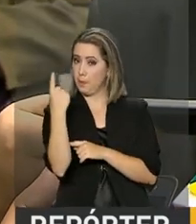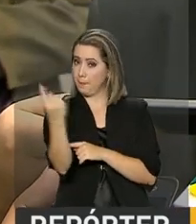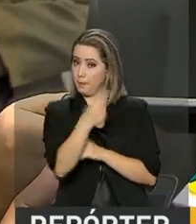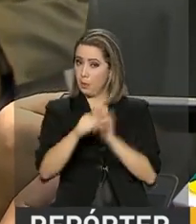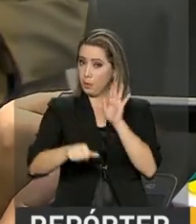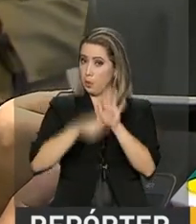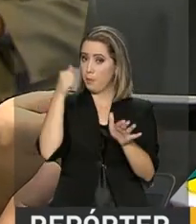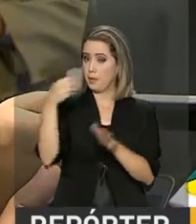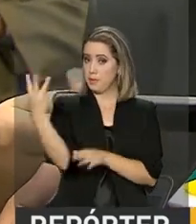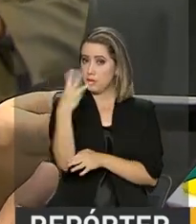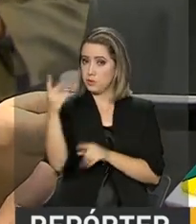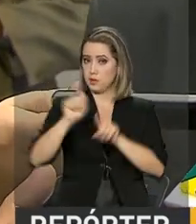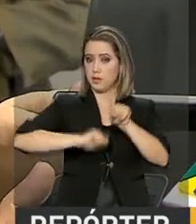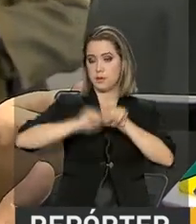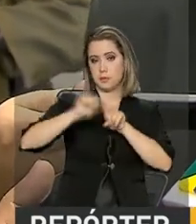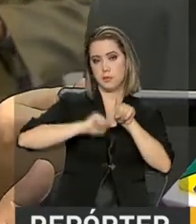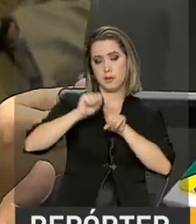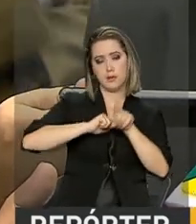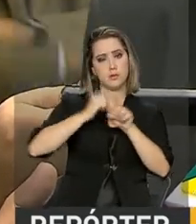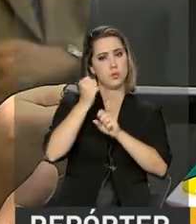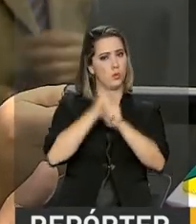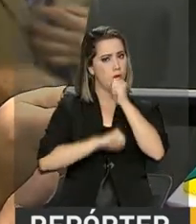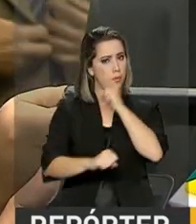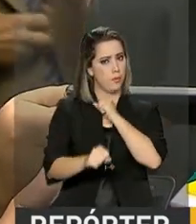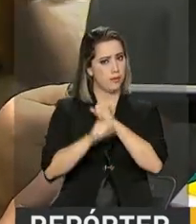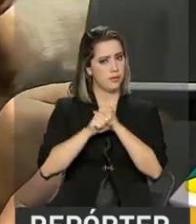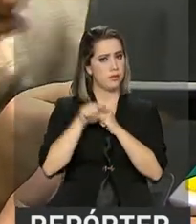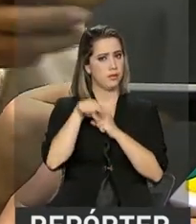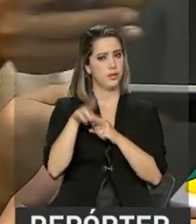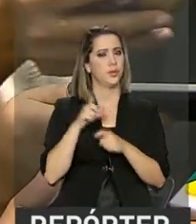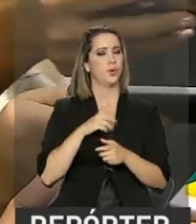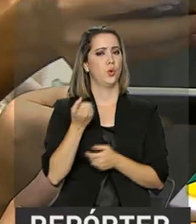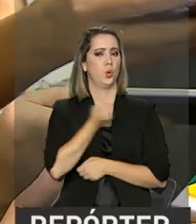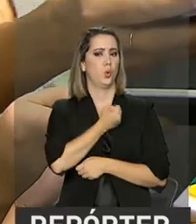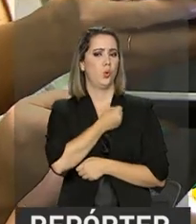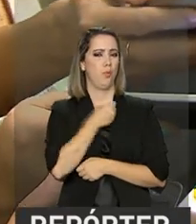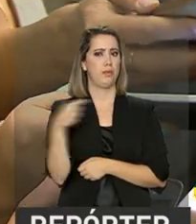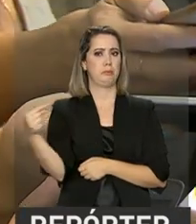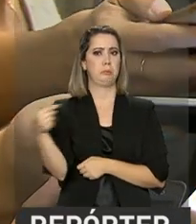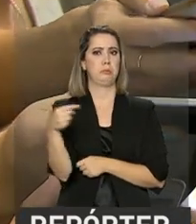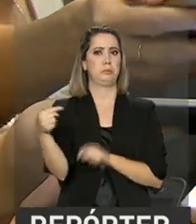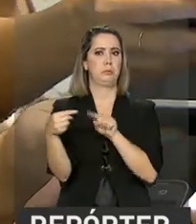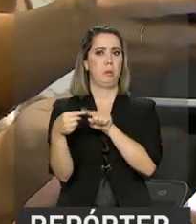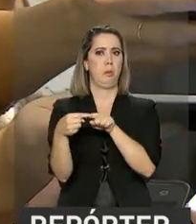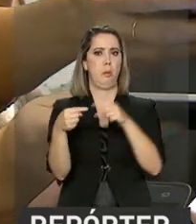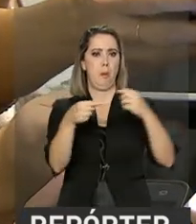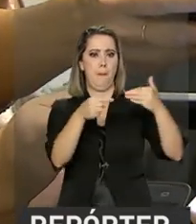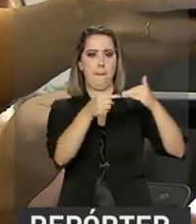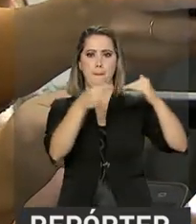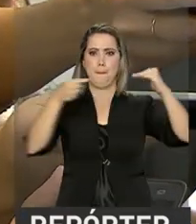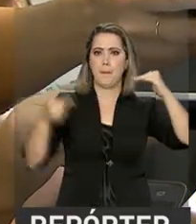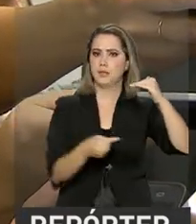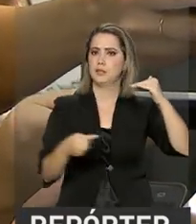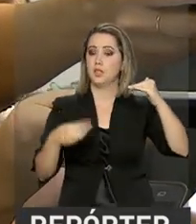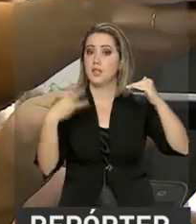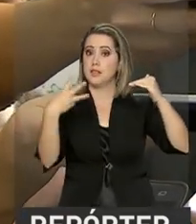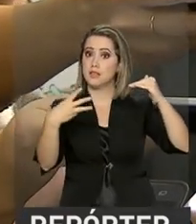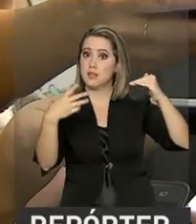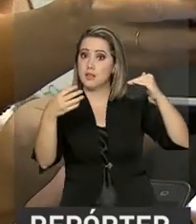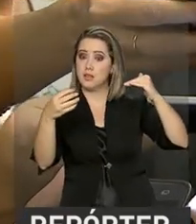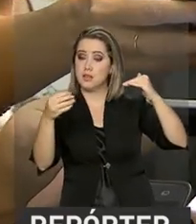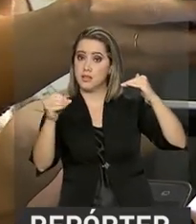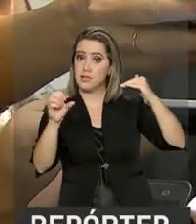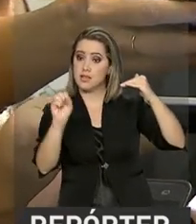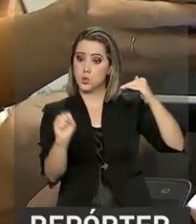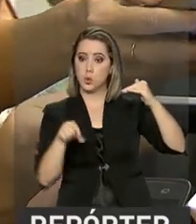de 2016, quando nós tivemos números negativos de 328 mil postos de trabalho,